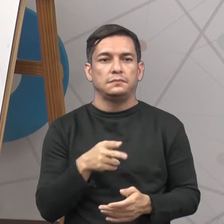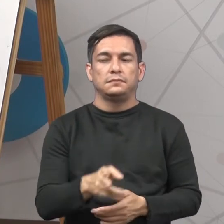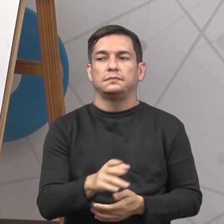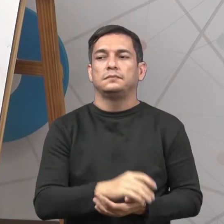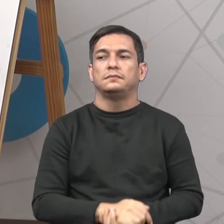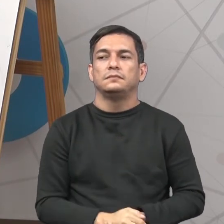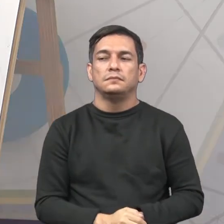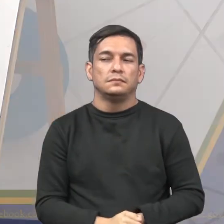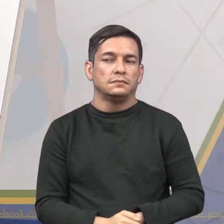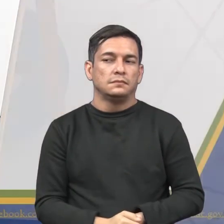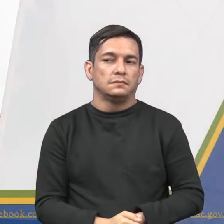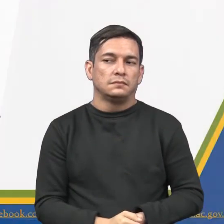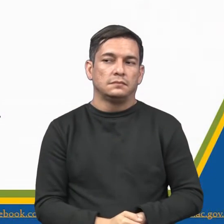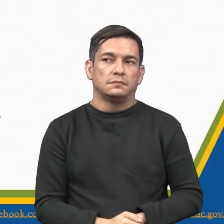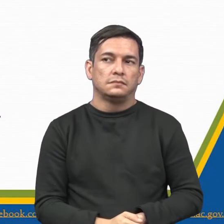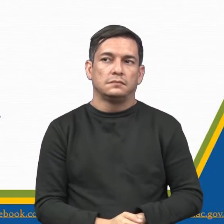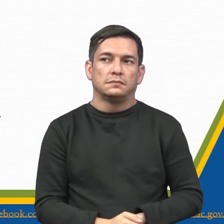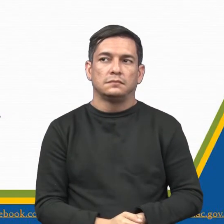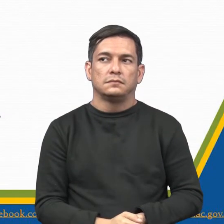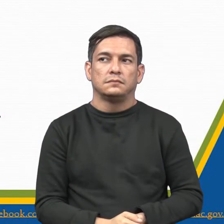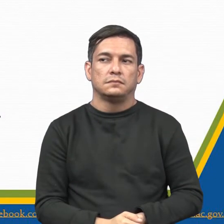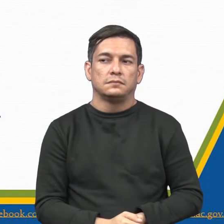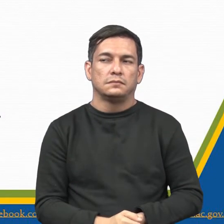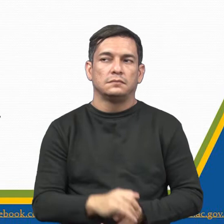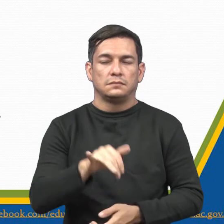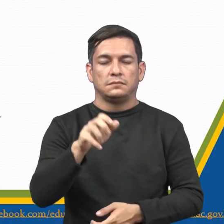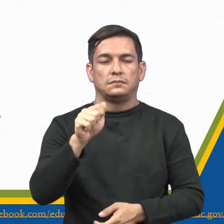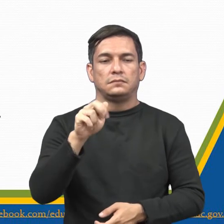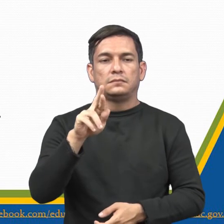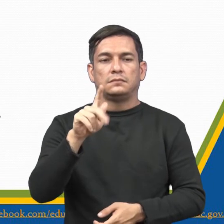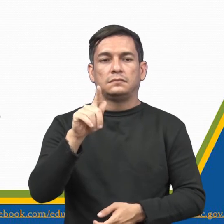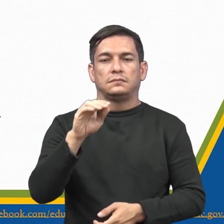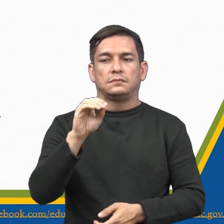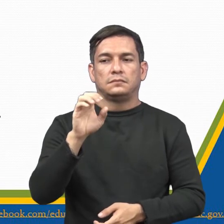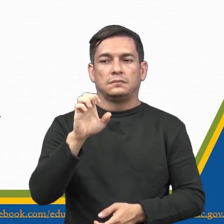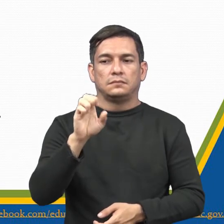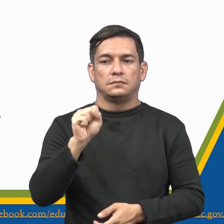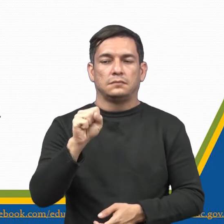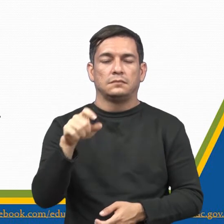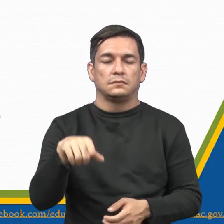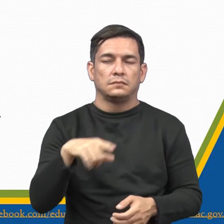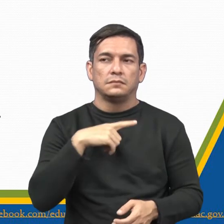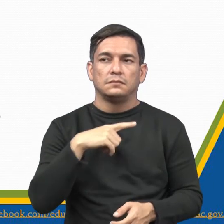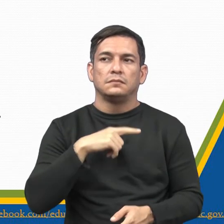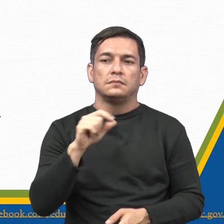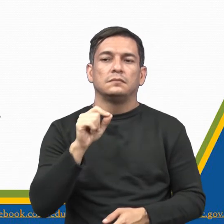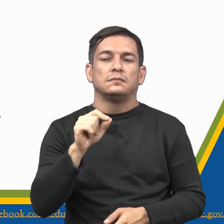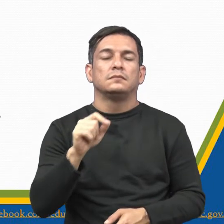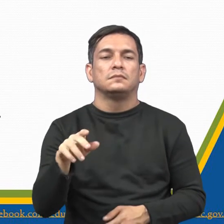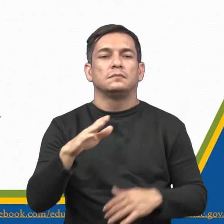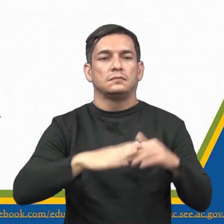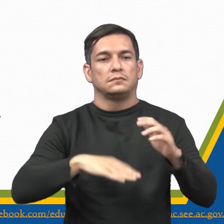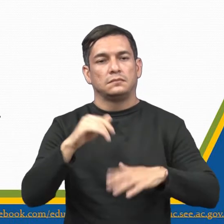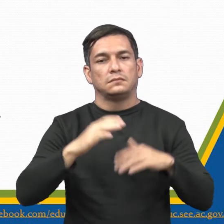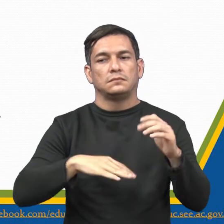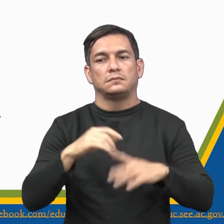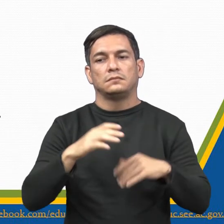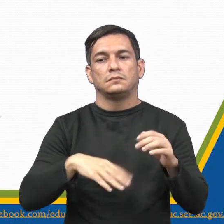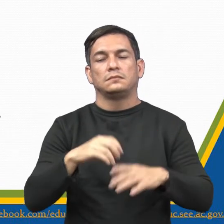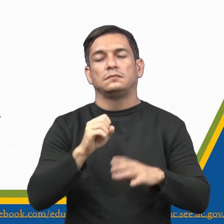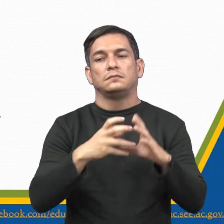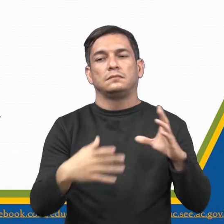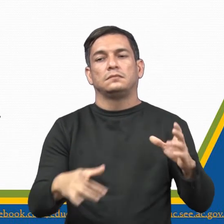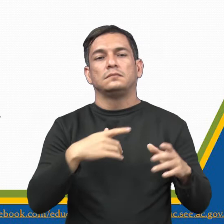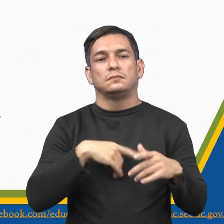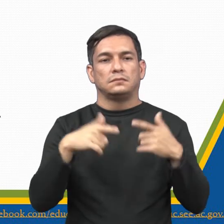lá, continuando. Os jargões, o que são isso? estão relacionados ao profissionalismo, caracterizando